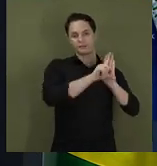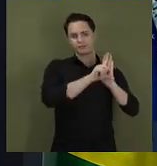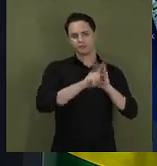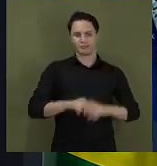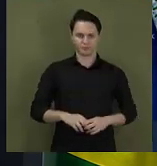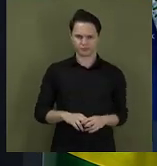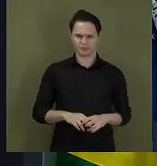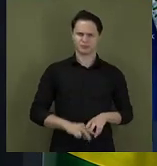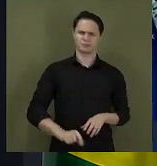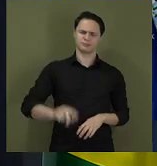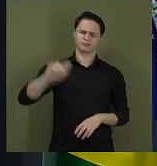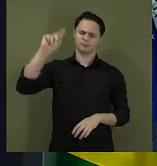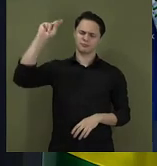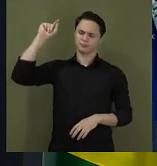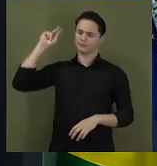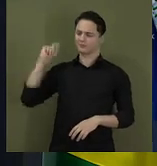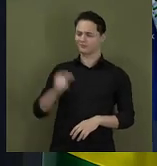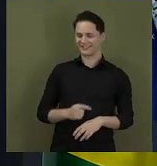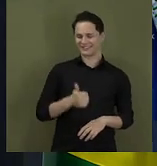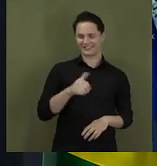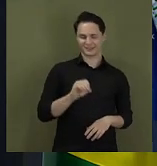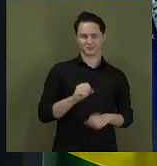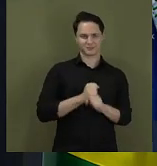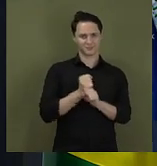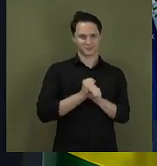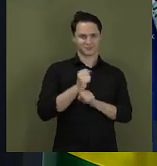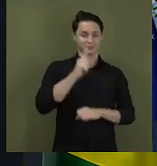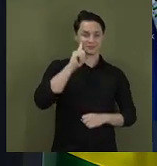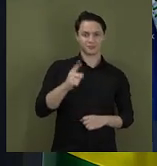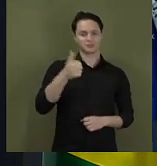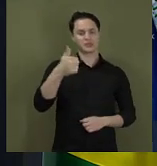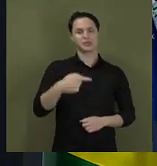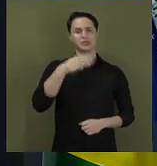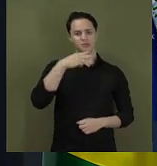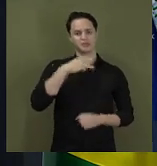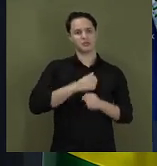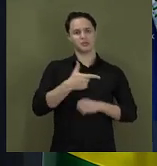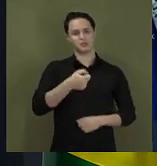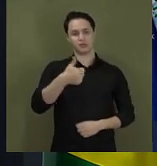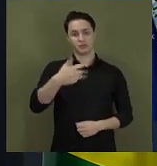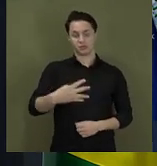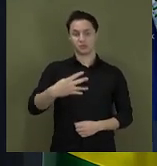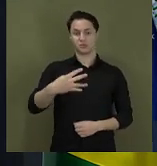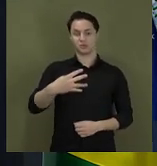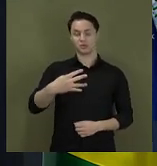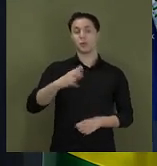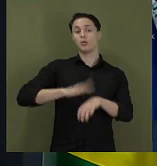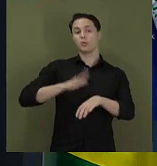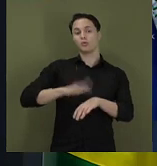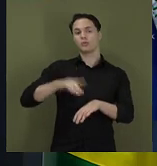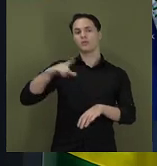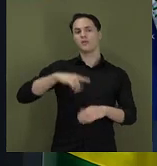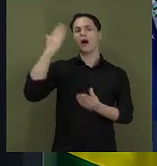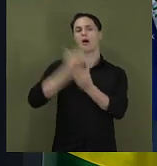E há 10 anos, no dia 17 de março de 2014, ao ser cumprido o mandato de